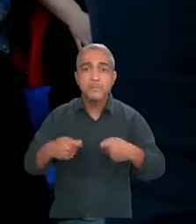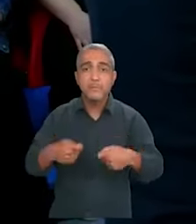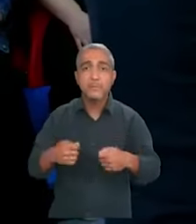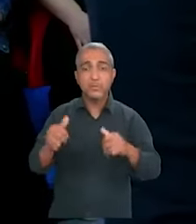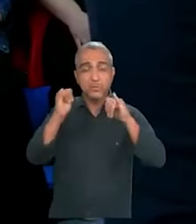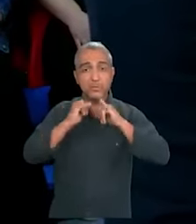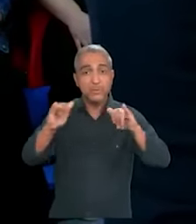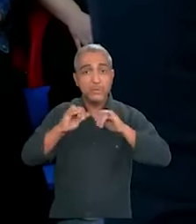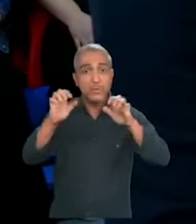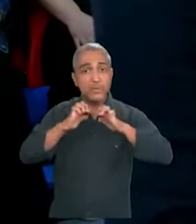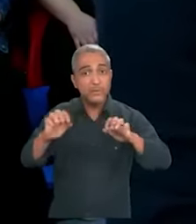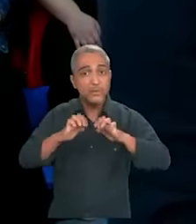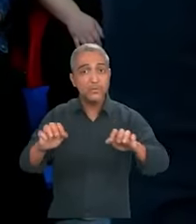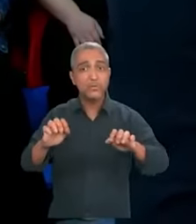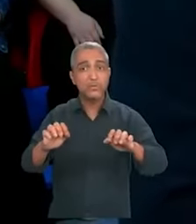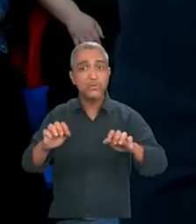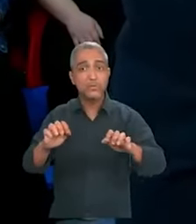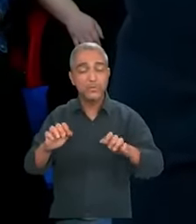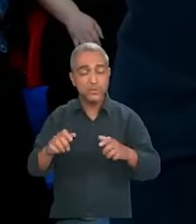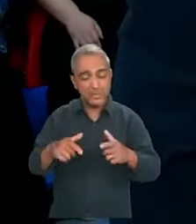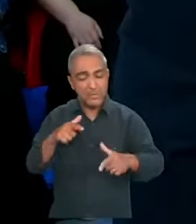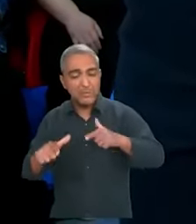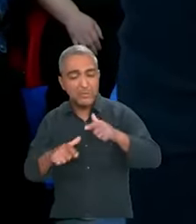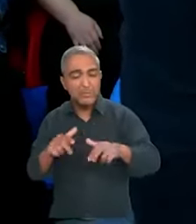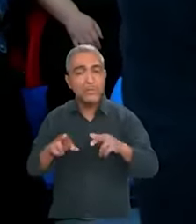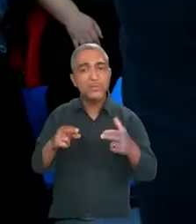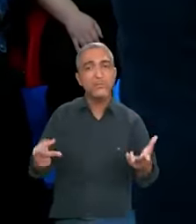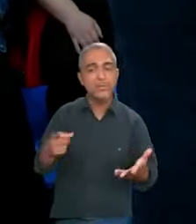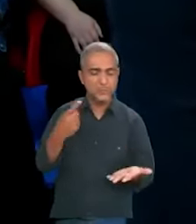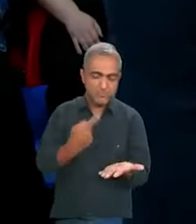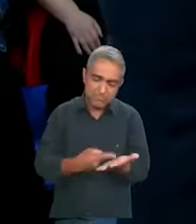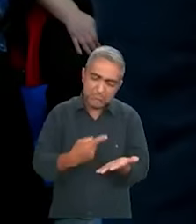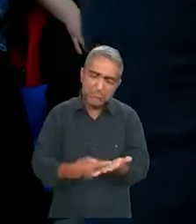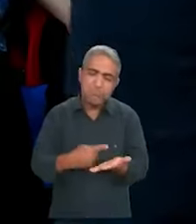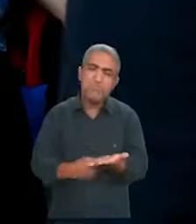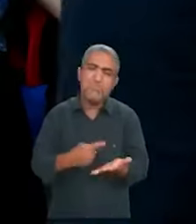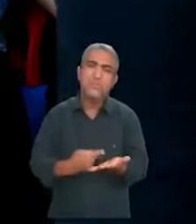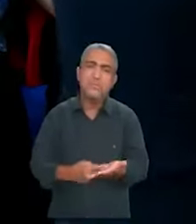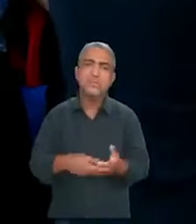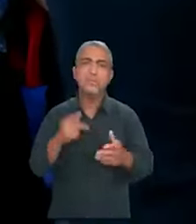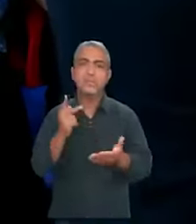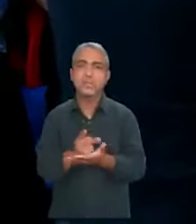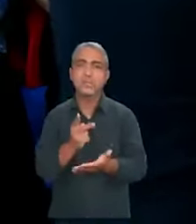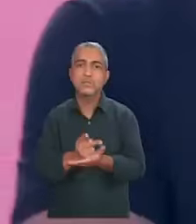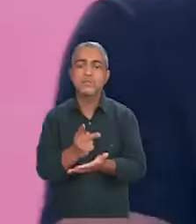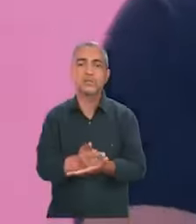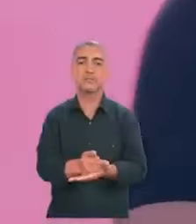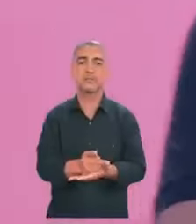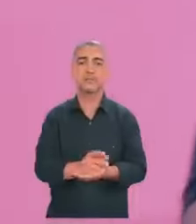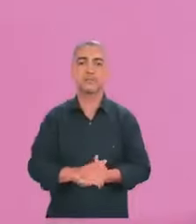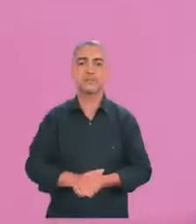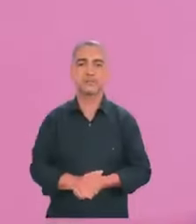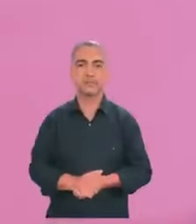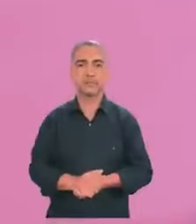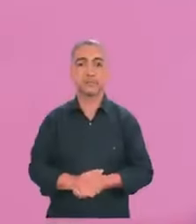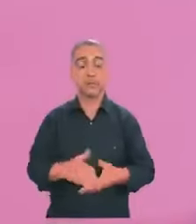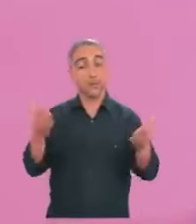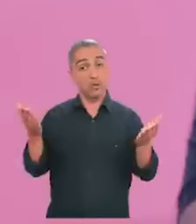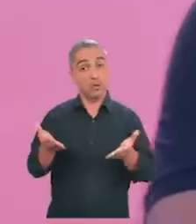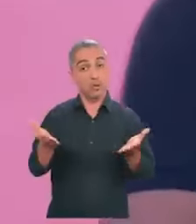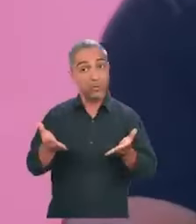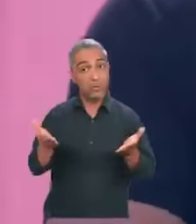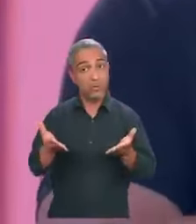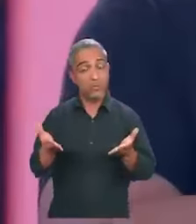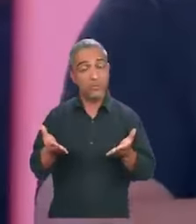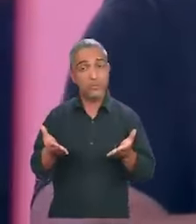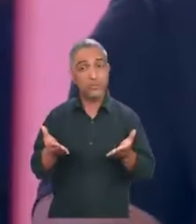elaborar esse modelo que eu acabei de de definir essa sigla Business asm e hoje se tornou talvez